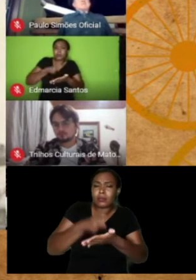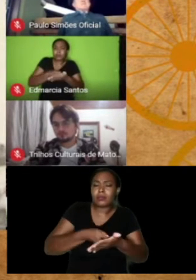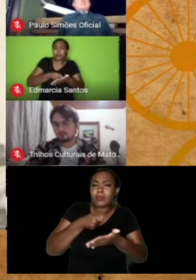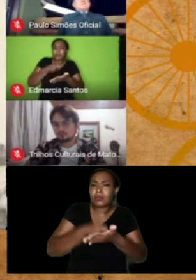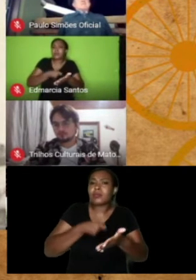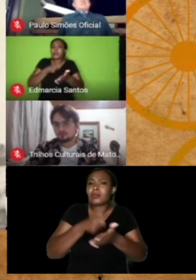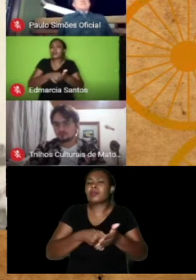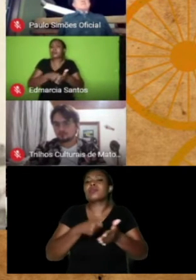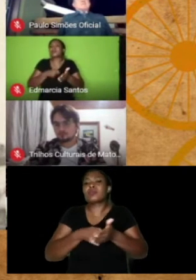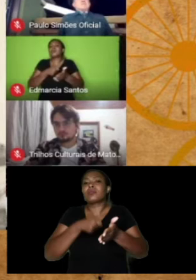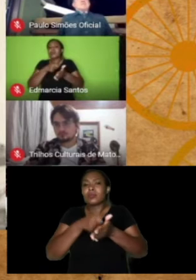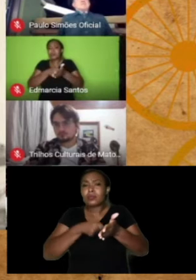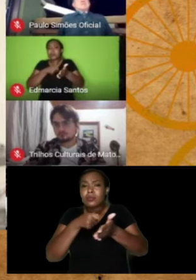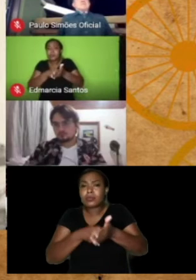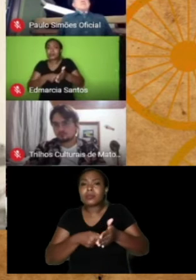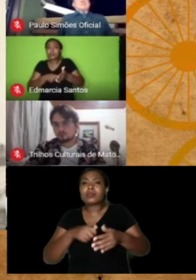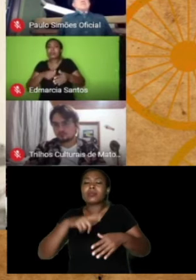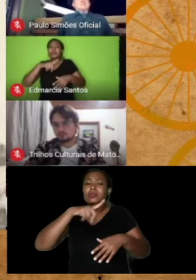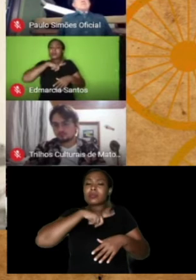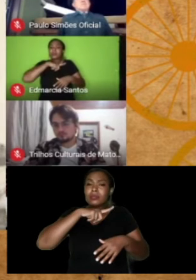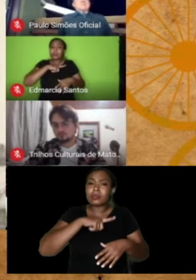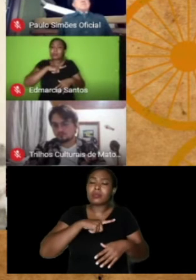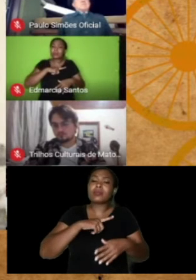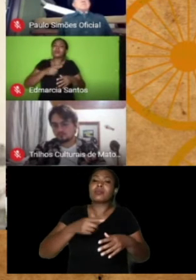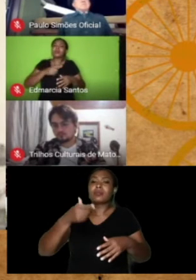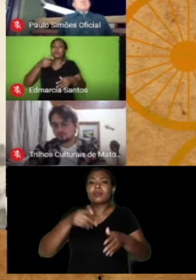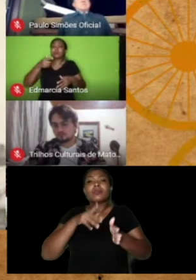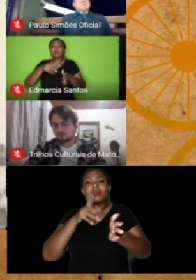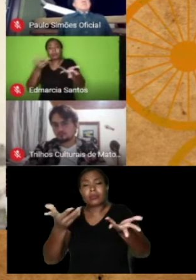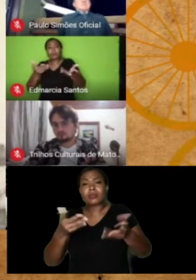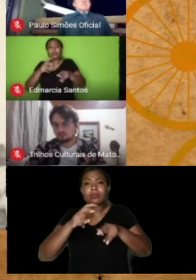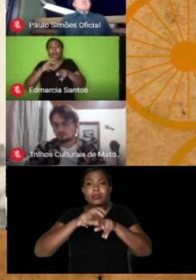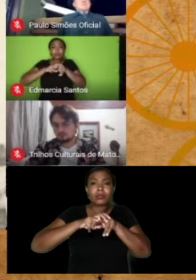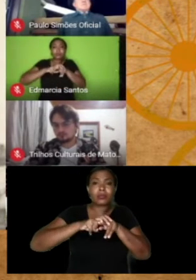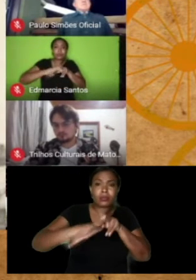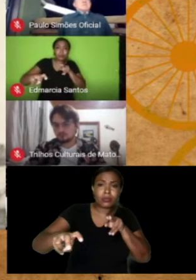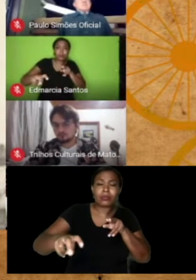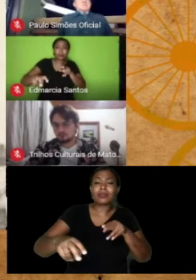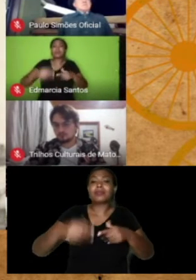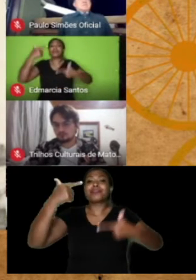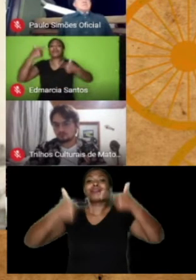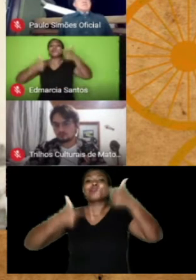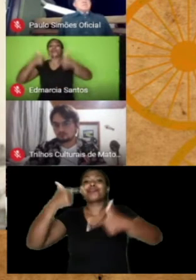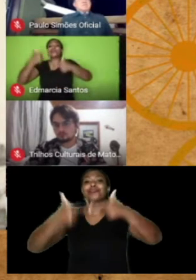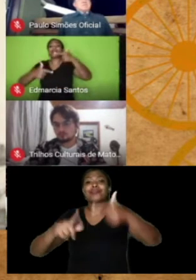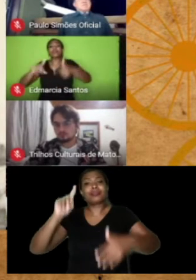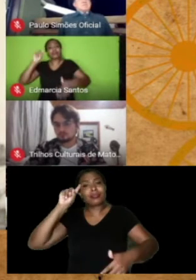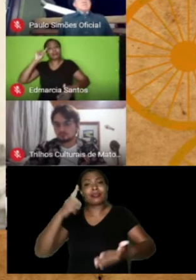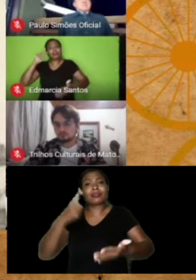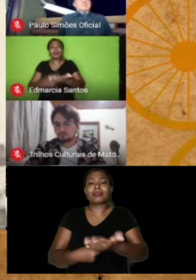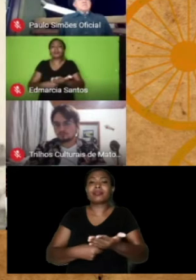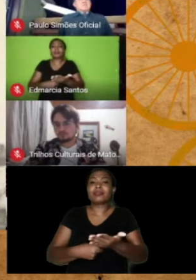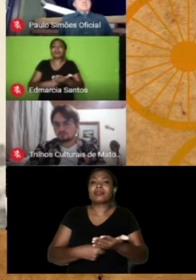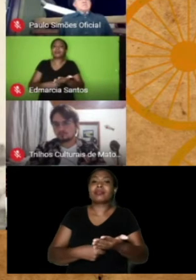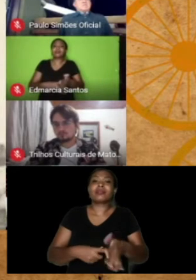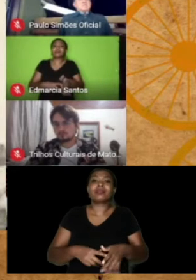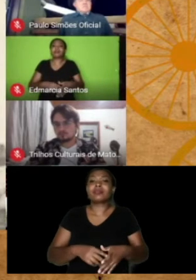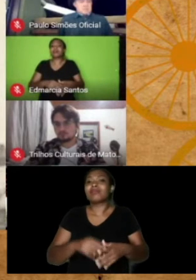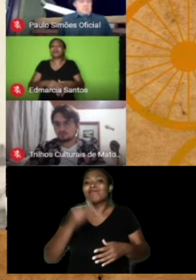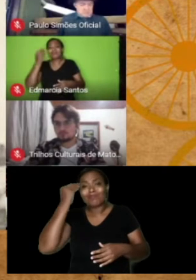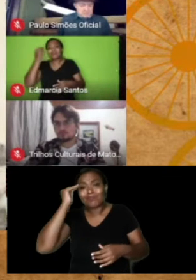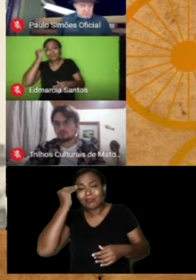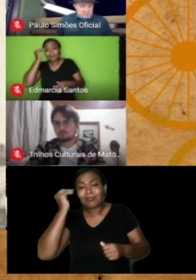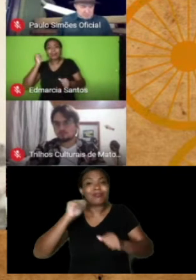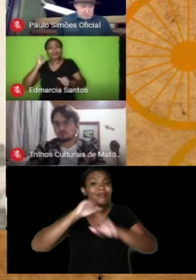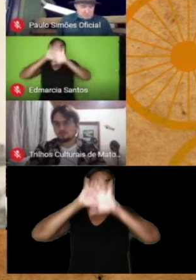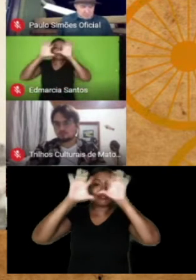Ferroviário para manter aquilo, e, de repente, decisões políticas ali sem a compreensão, faça